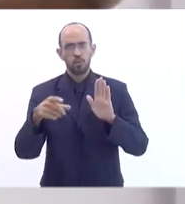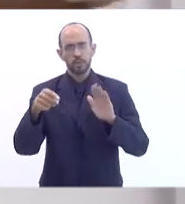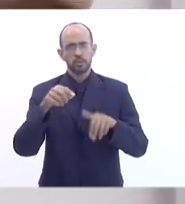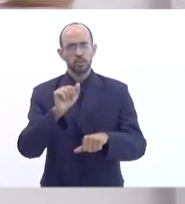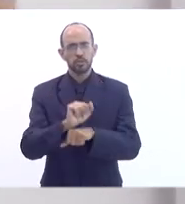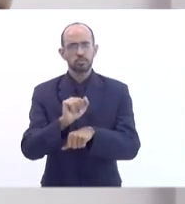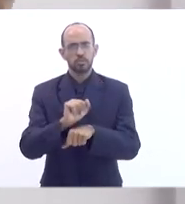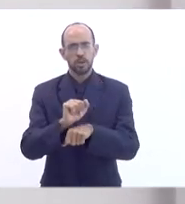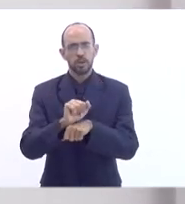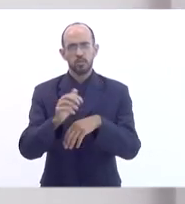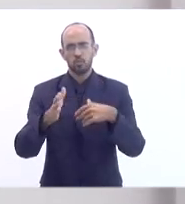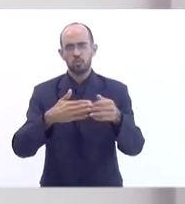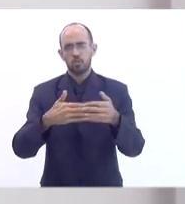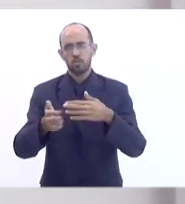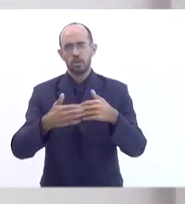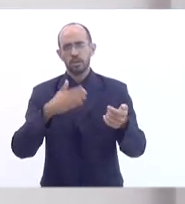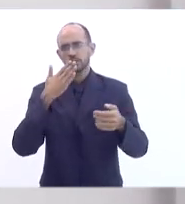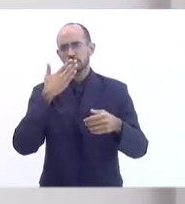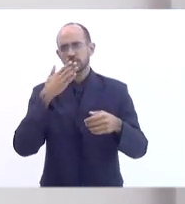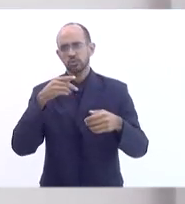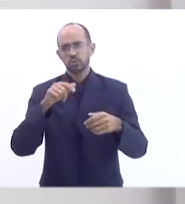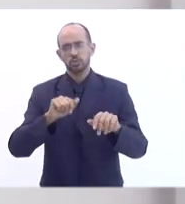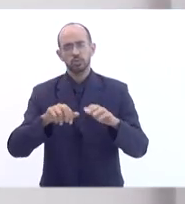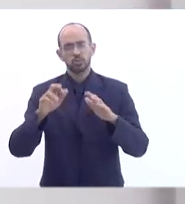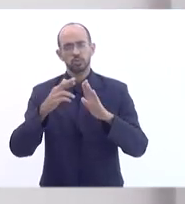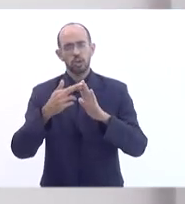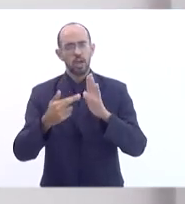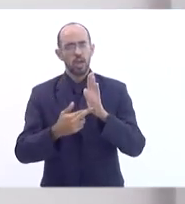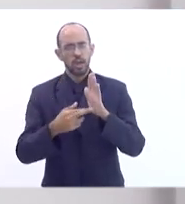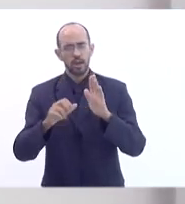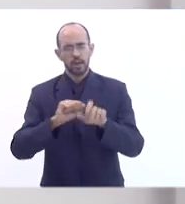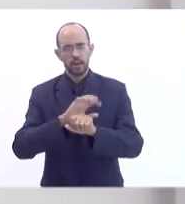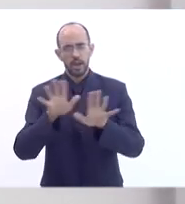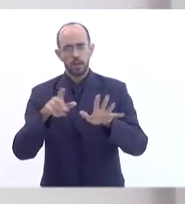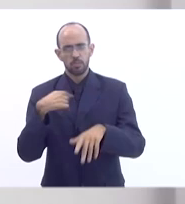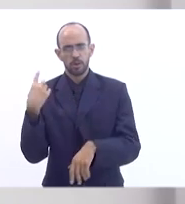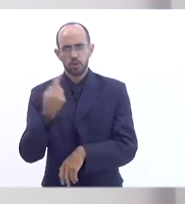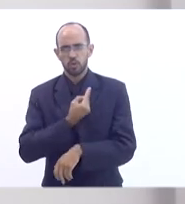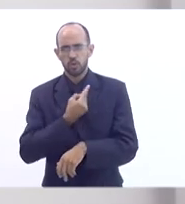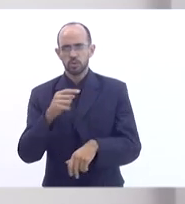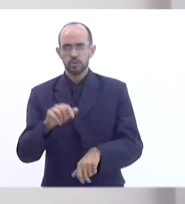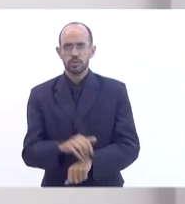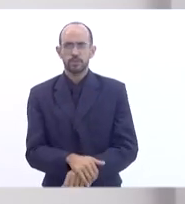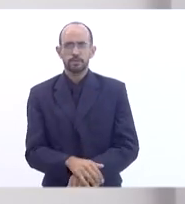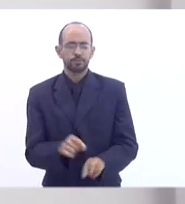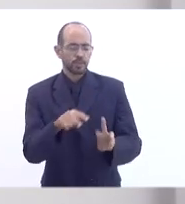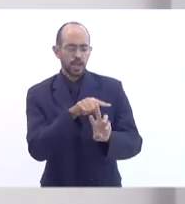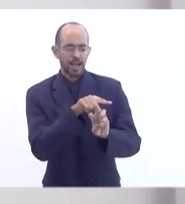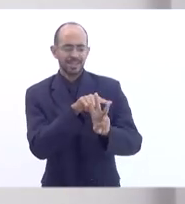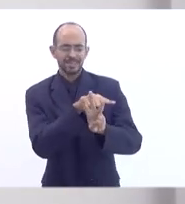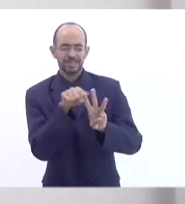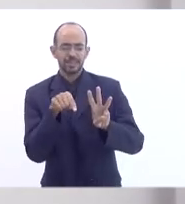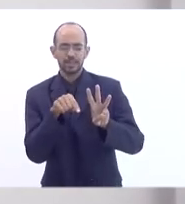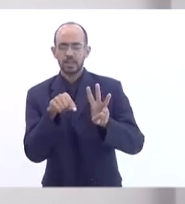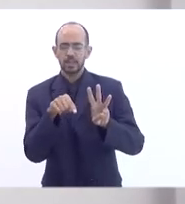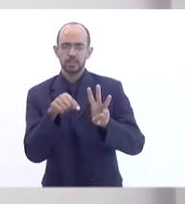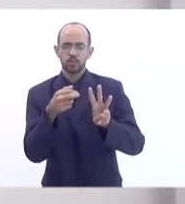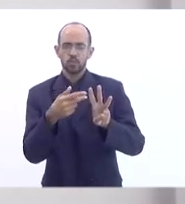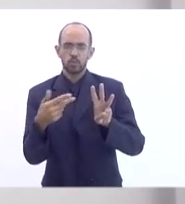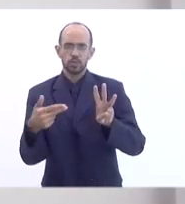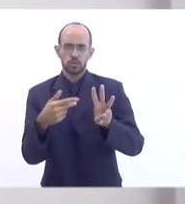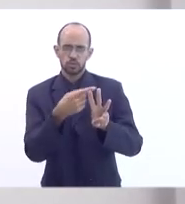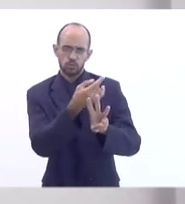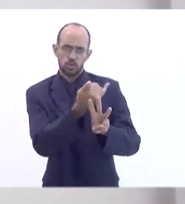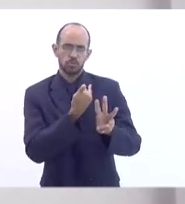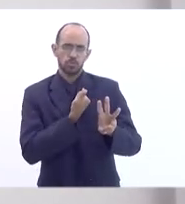estamos esperando qualquer tipo de especificação que fique mais claro para gente as três demandas do Senhor as duas primeiras são